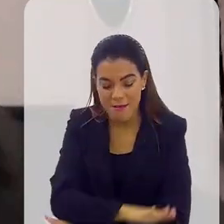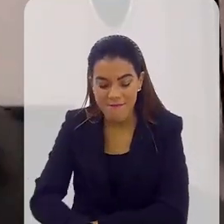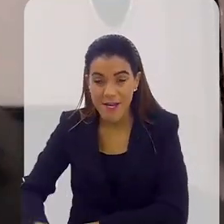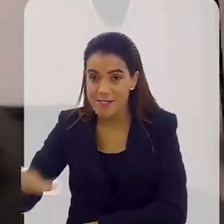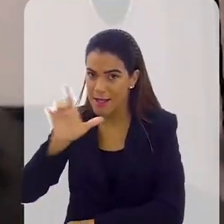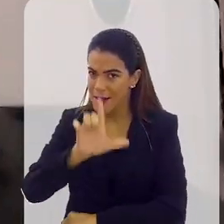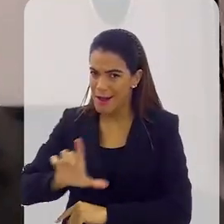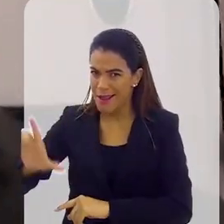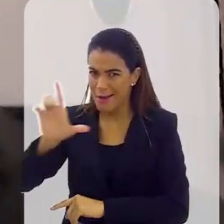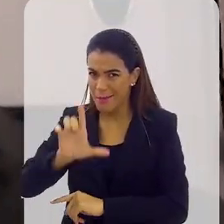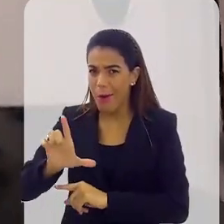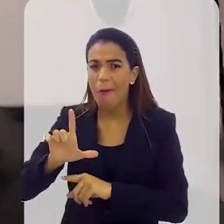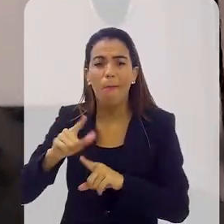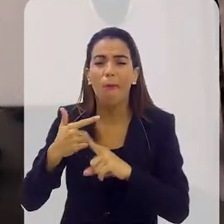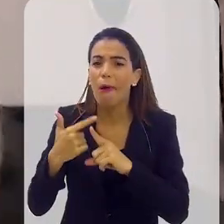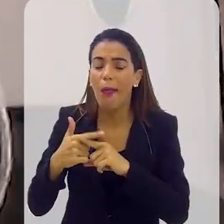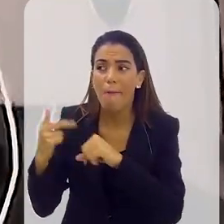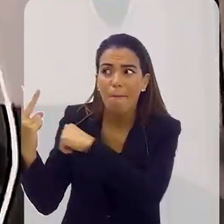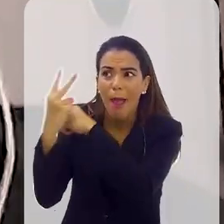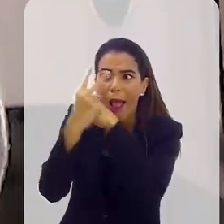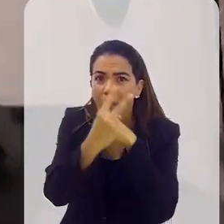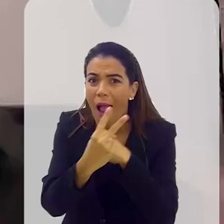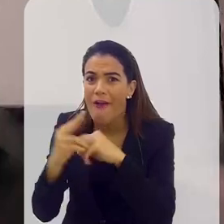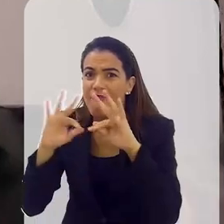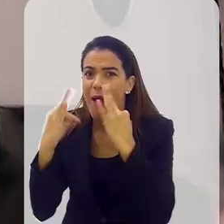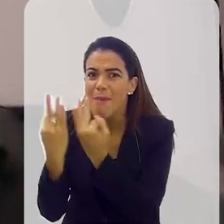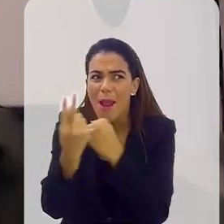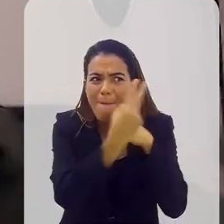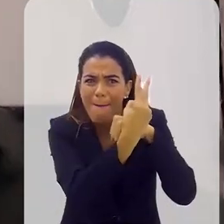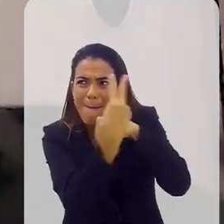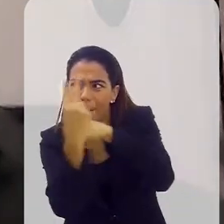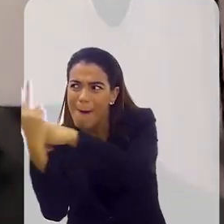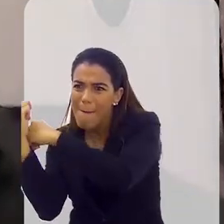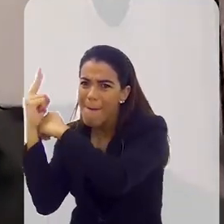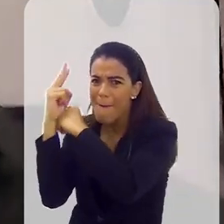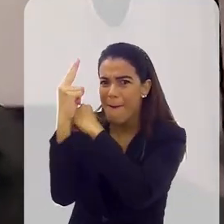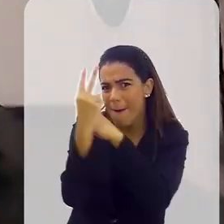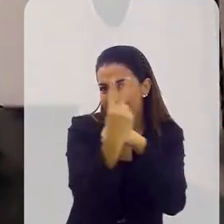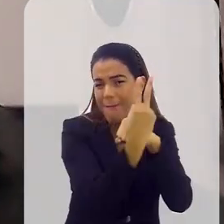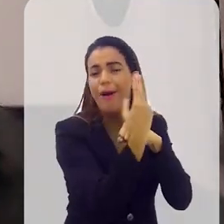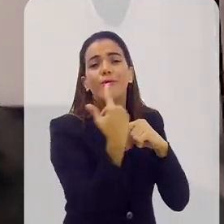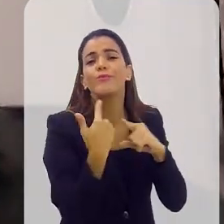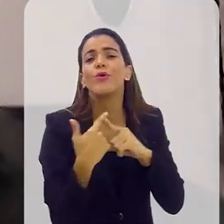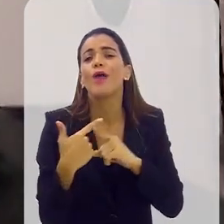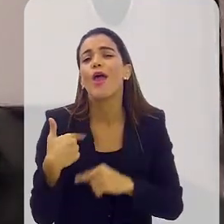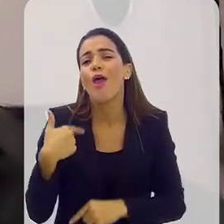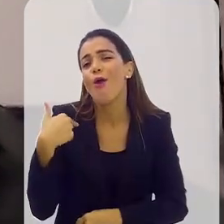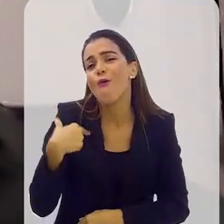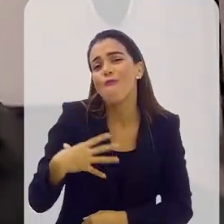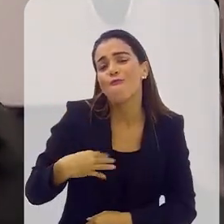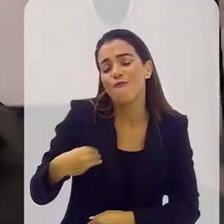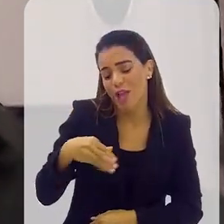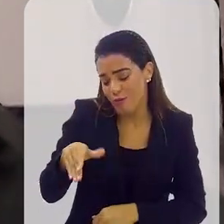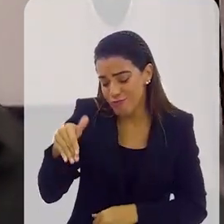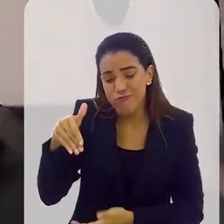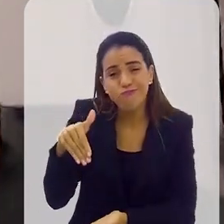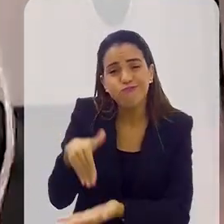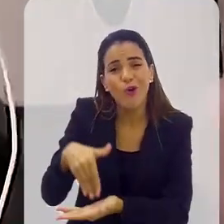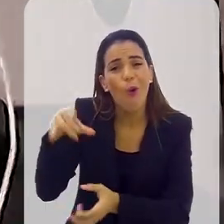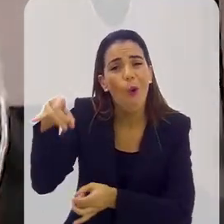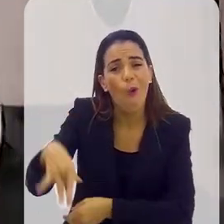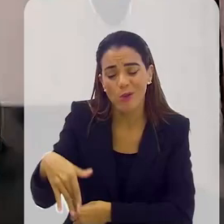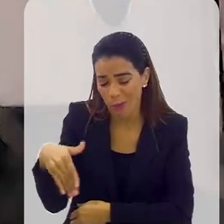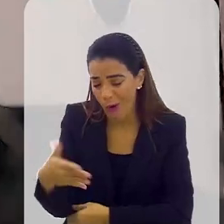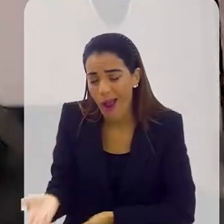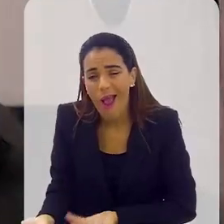lá no Leblon, mas muito protegido, porque eu era o filho do. Durante muito tempo fui o filho caçula. Então, mesmo morando ali